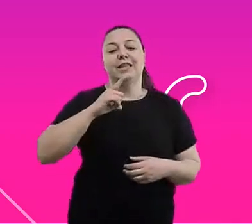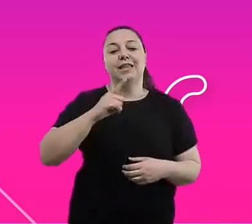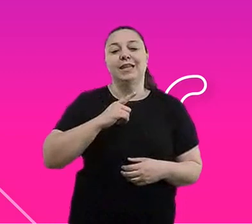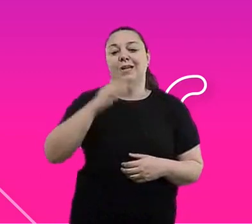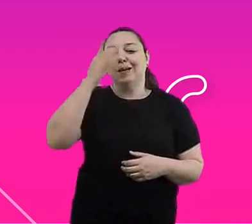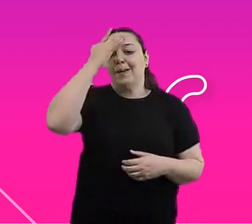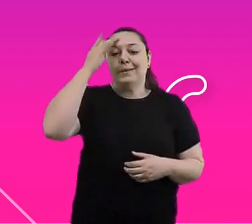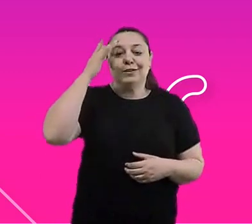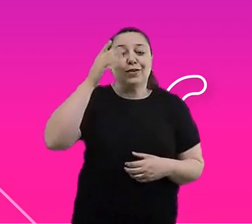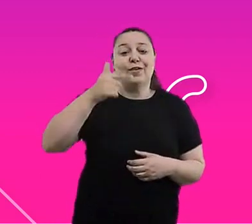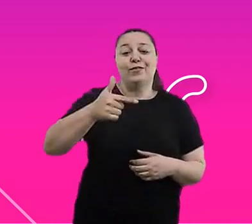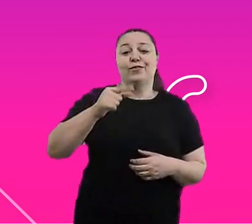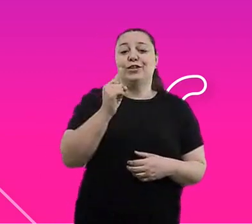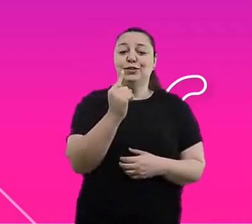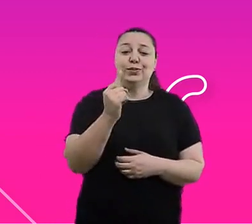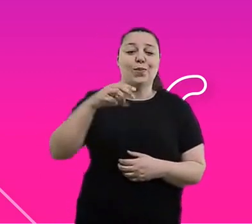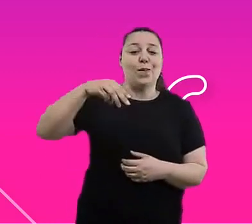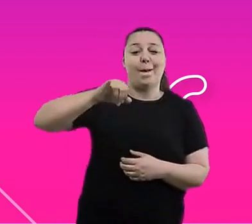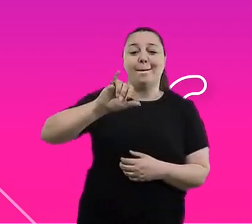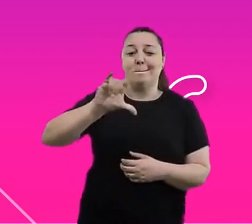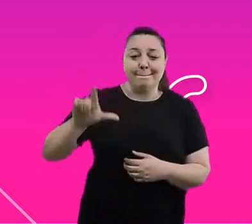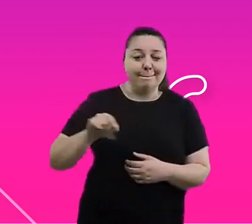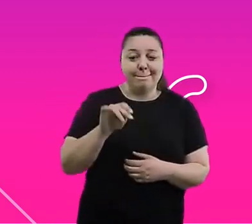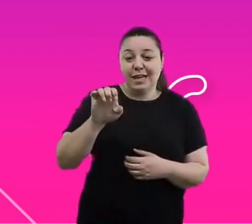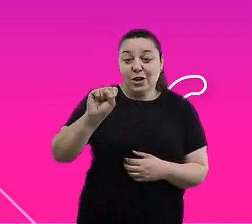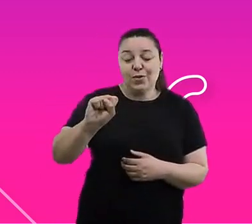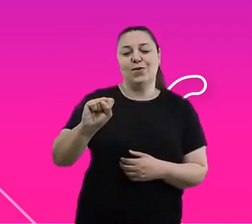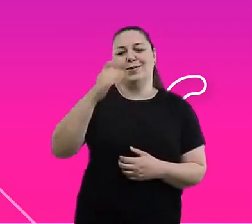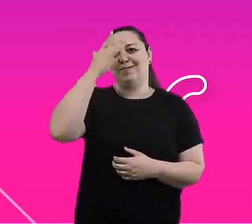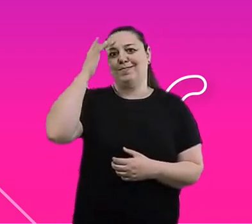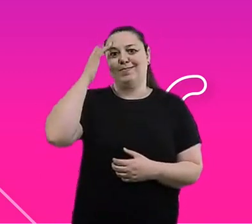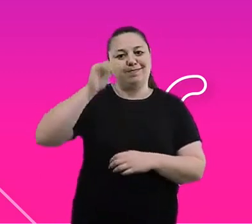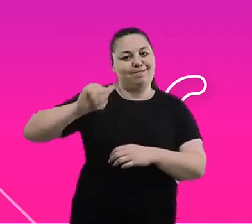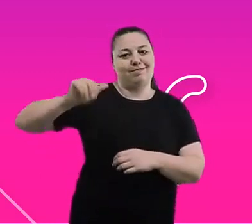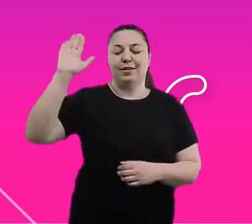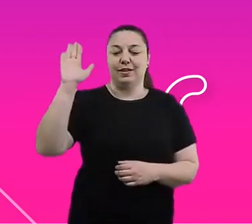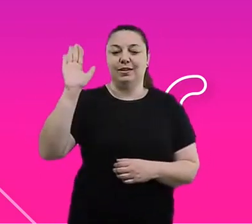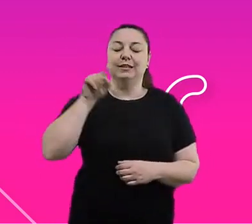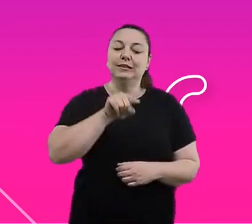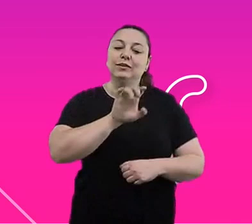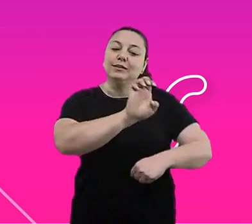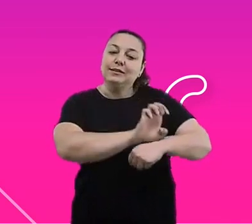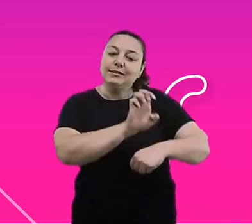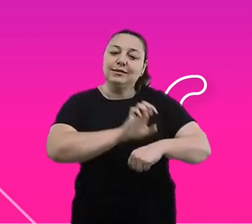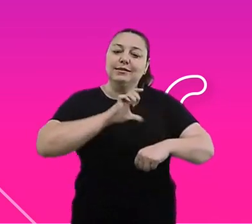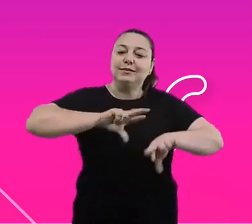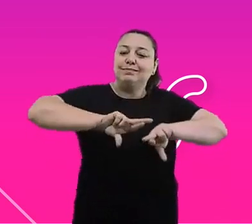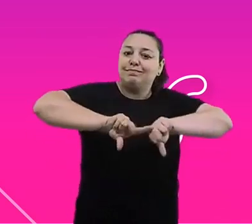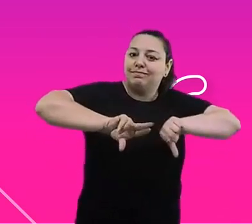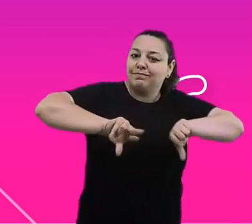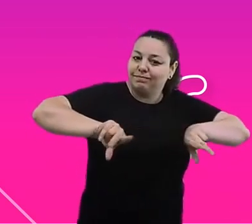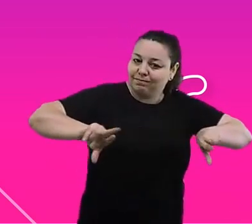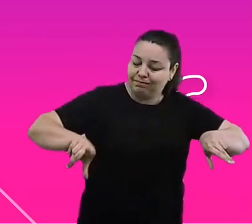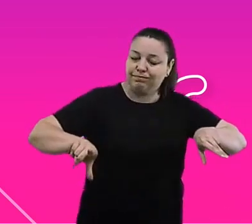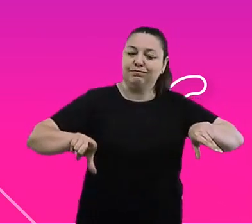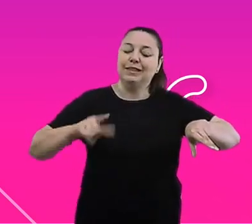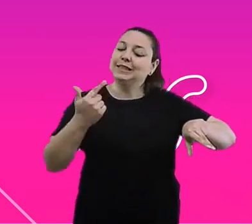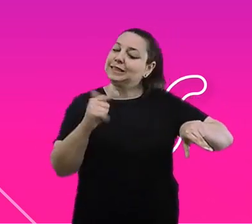milhões de habitantes. E é um estado extremamente diverso e com algumas desigualdades. Por isso,